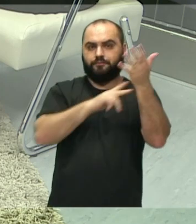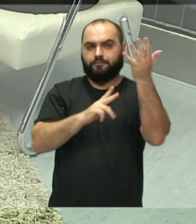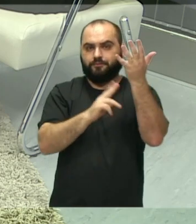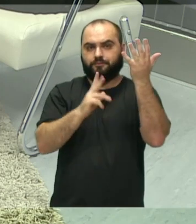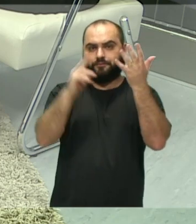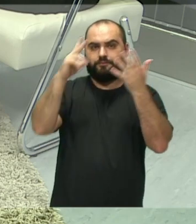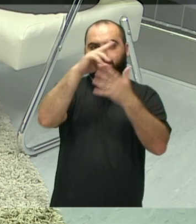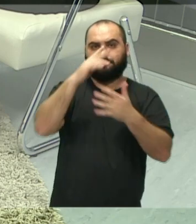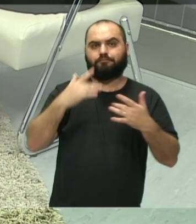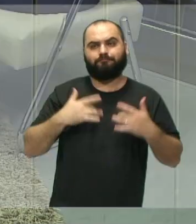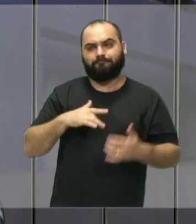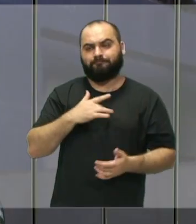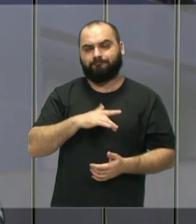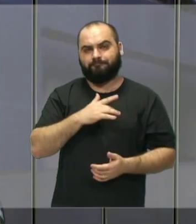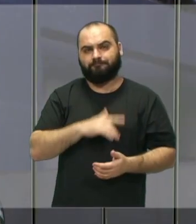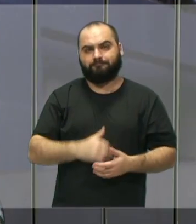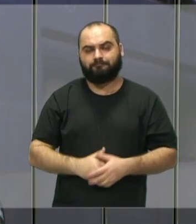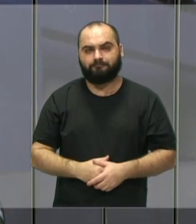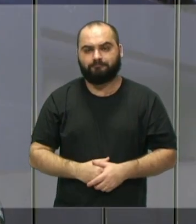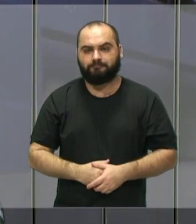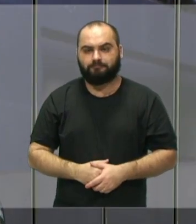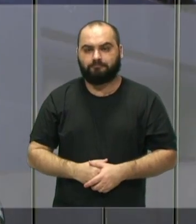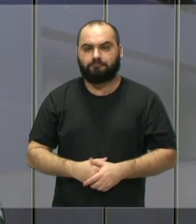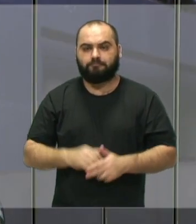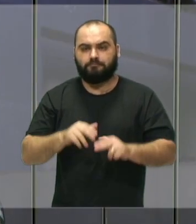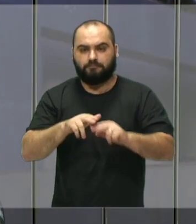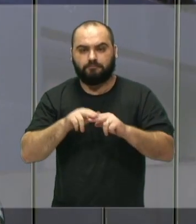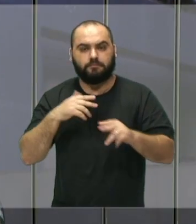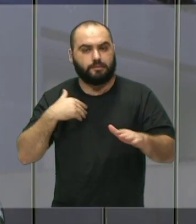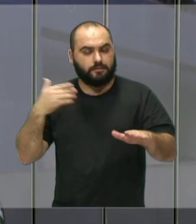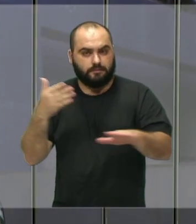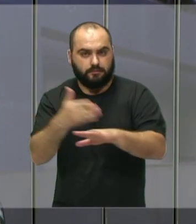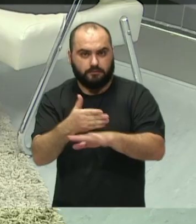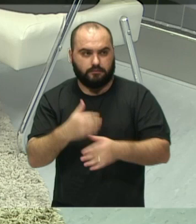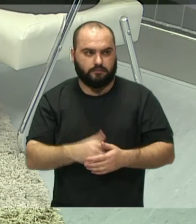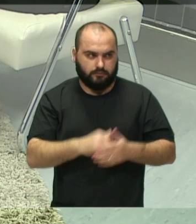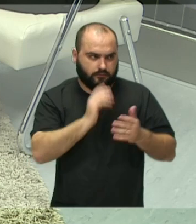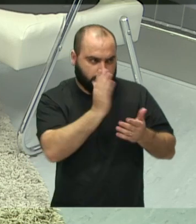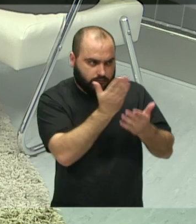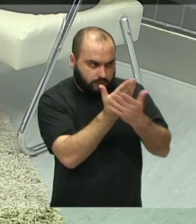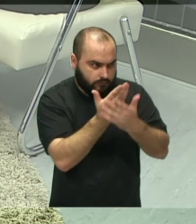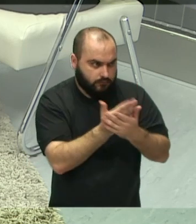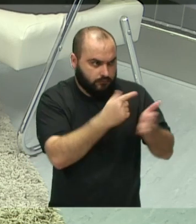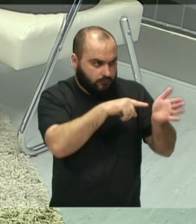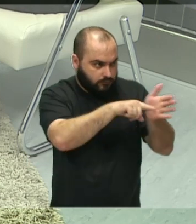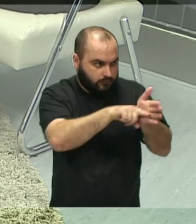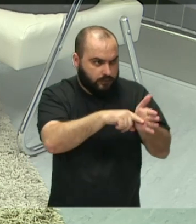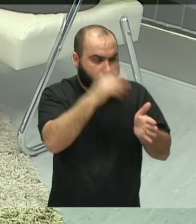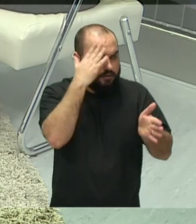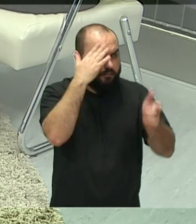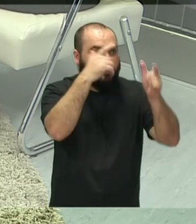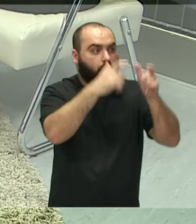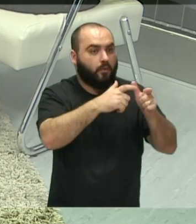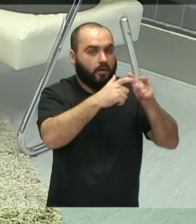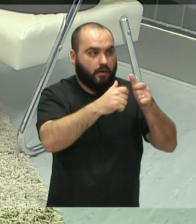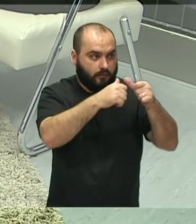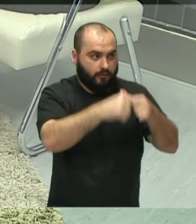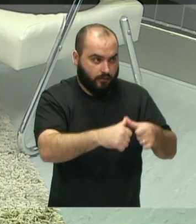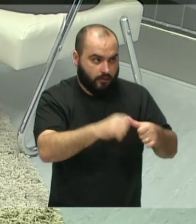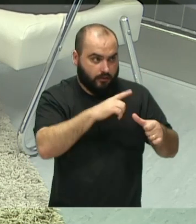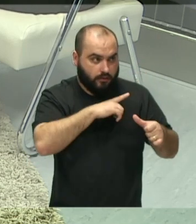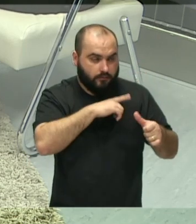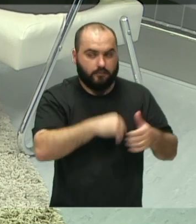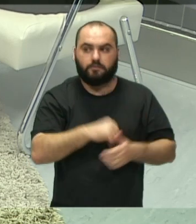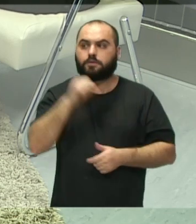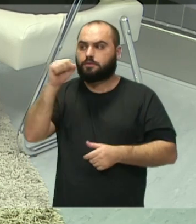transplante, né? Então, eu participei disso junto, né? Foram feitos estudos até para o local que ela vai agora ficar?